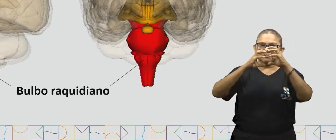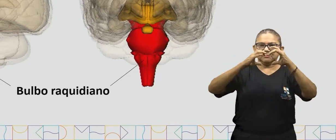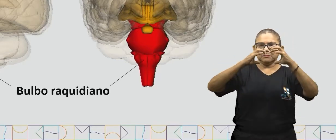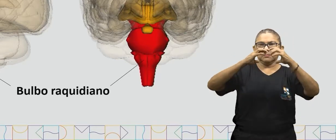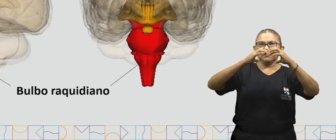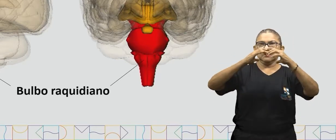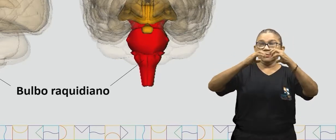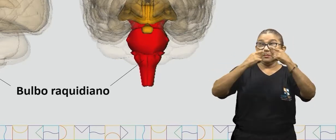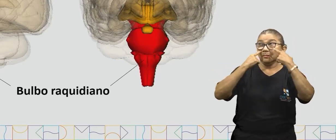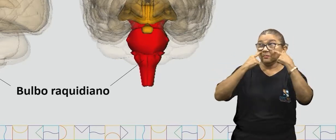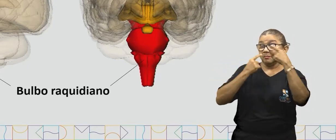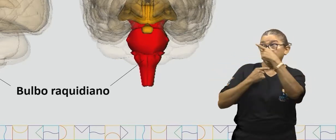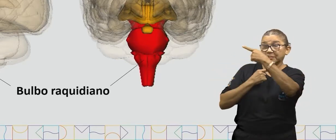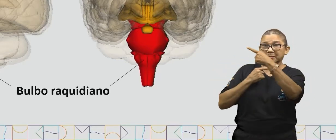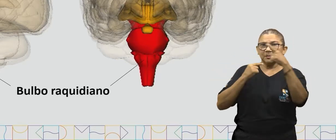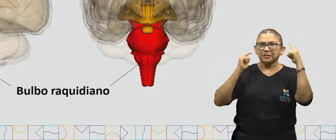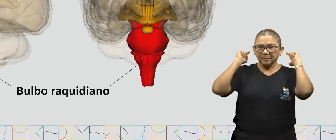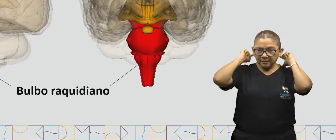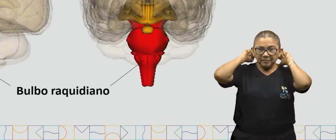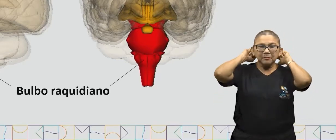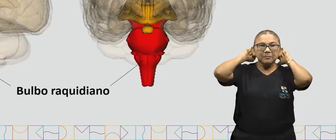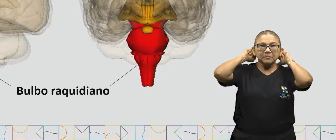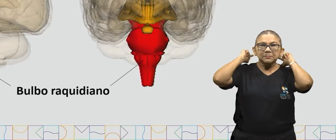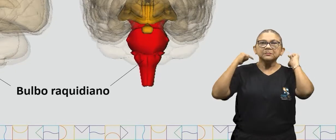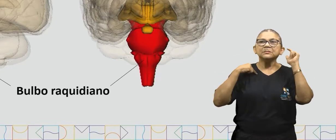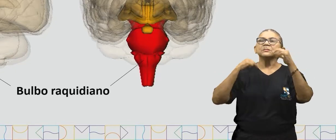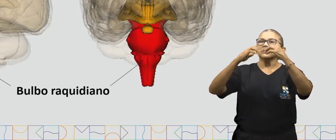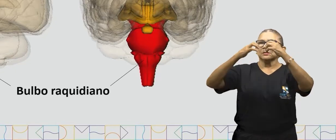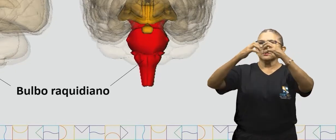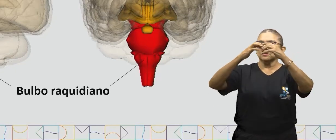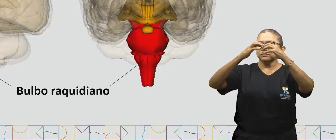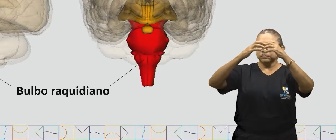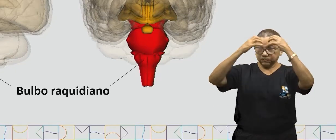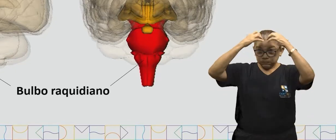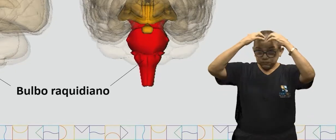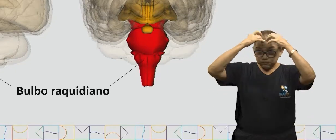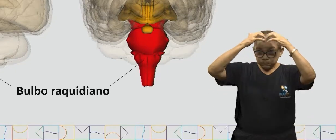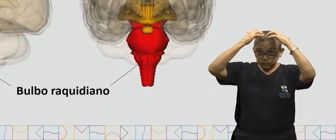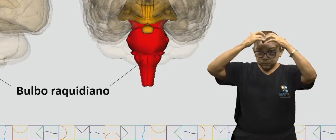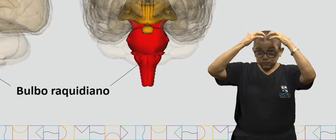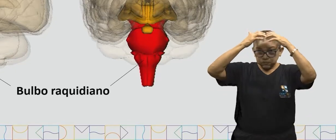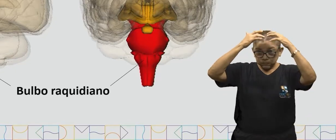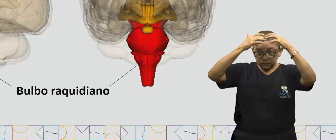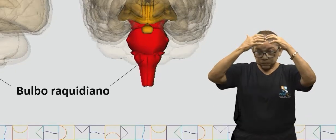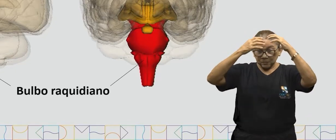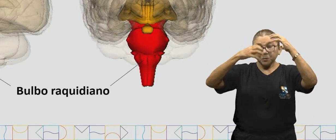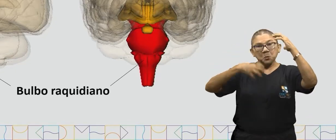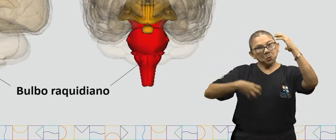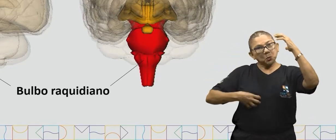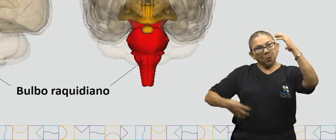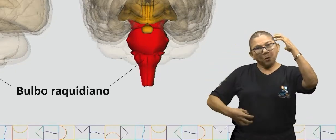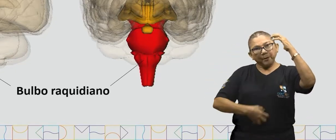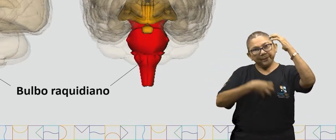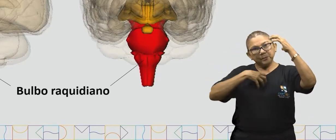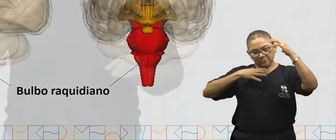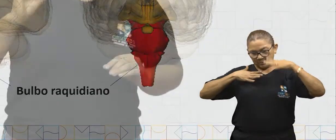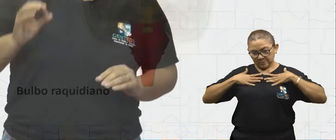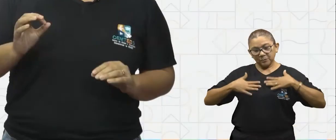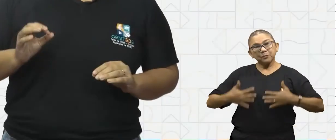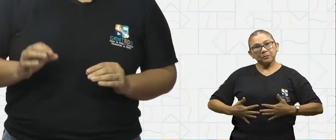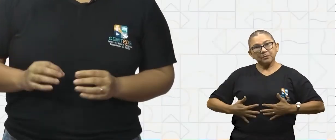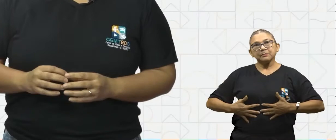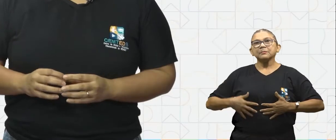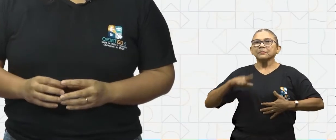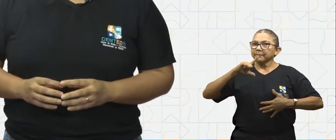estrutura indicada na figura. Ela faz parte do encéfalo, que é o grupo de órgãos do qual o cérebro faz parte.